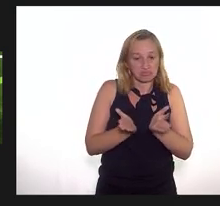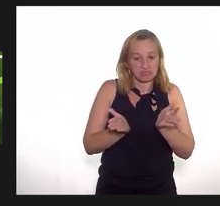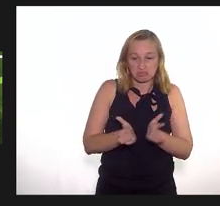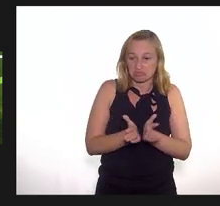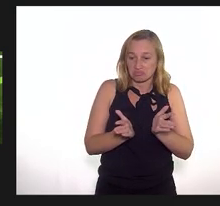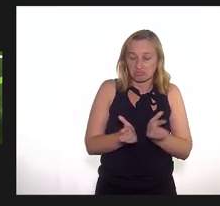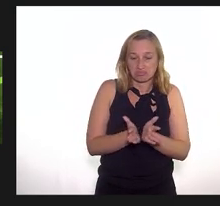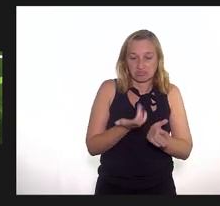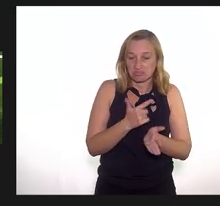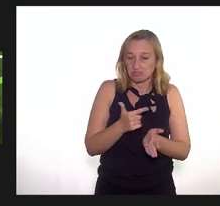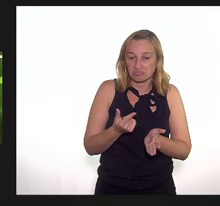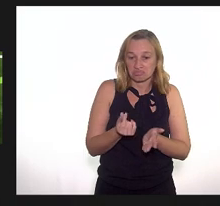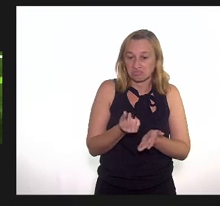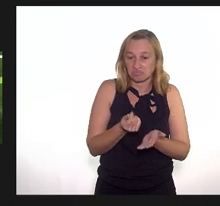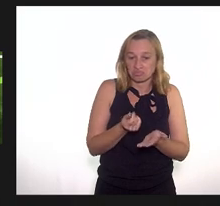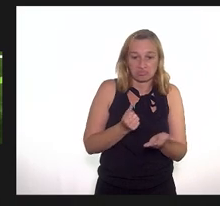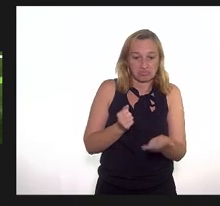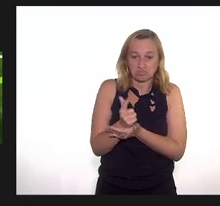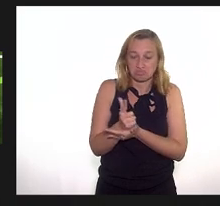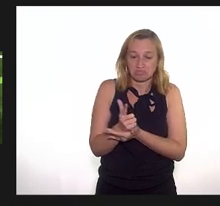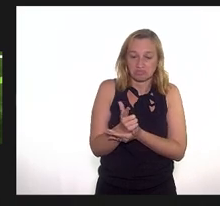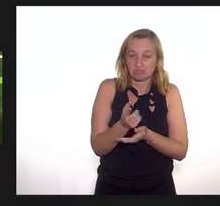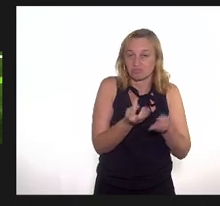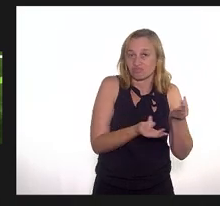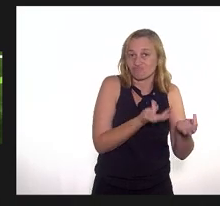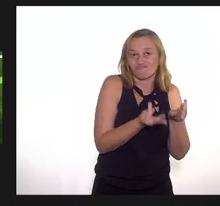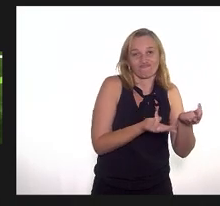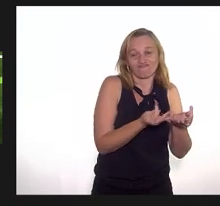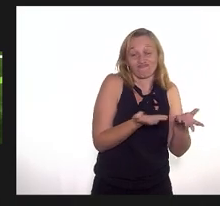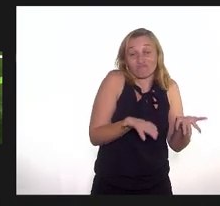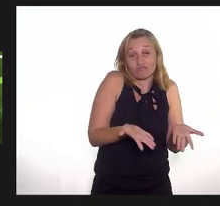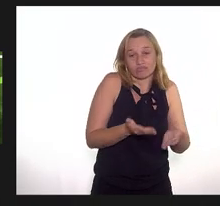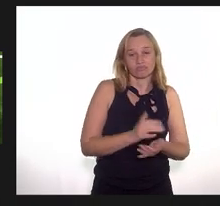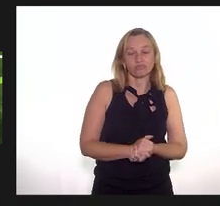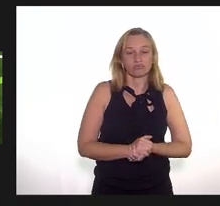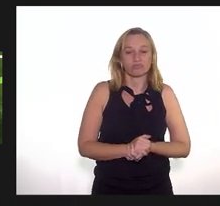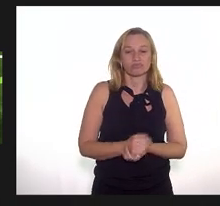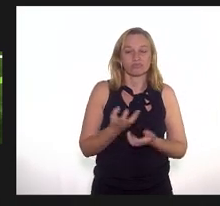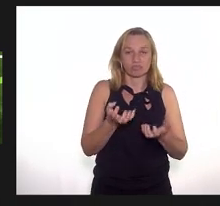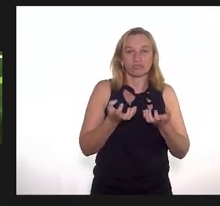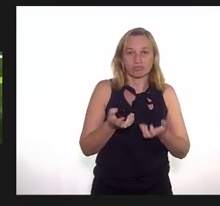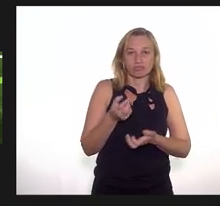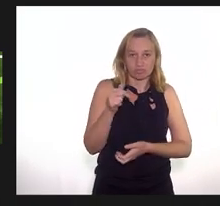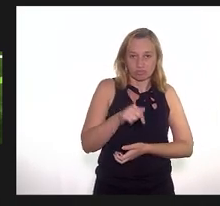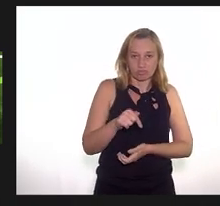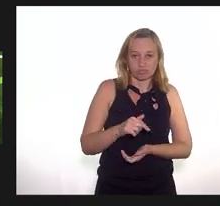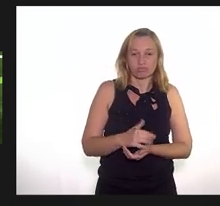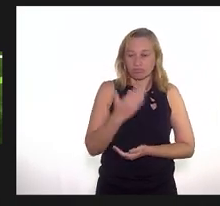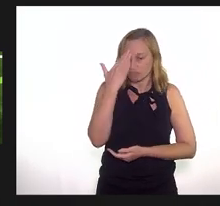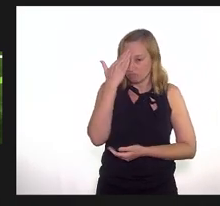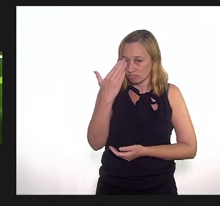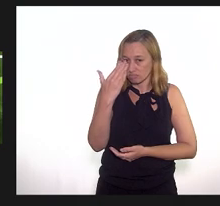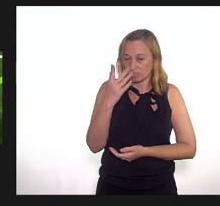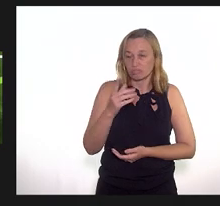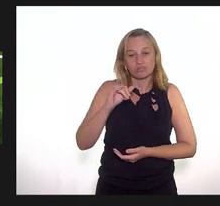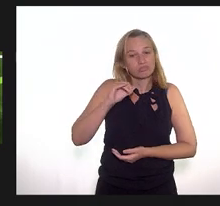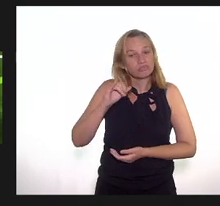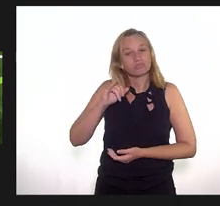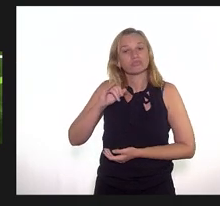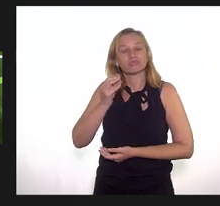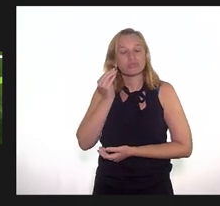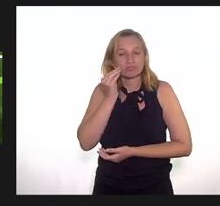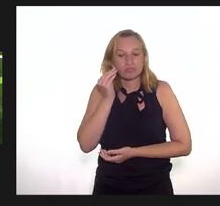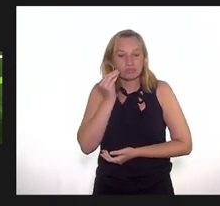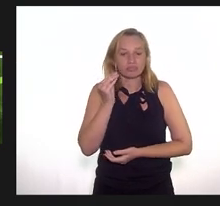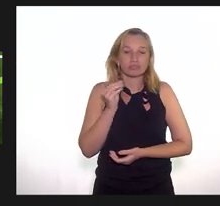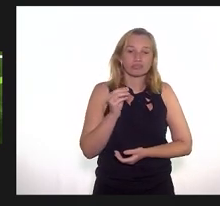manter esse tratamento. Então, eu quero aqui agradecer a oportunidade de